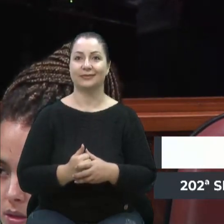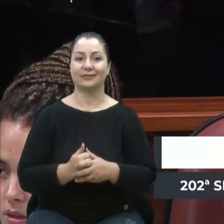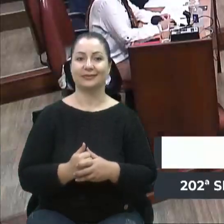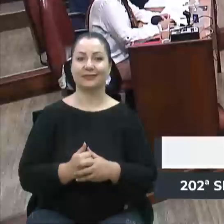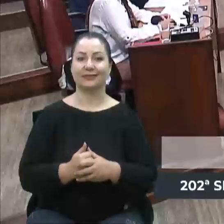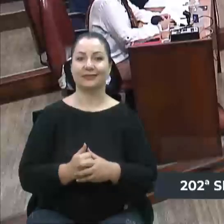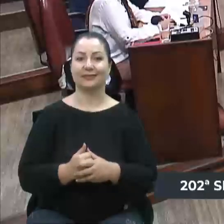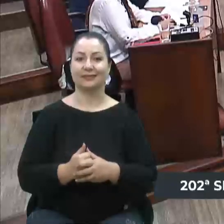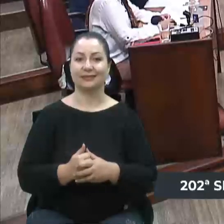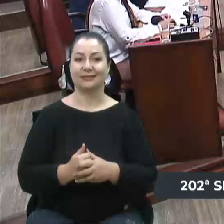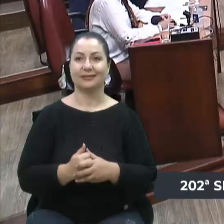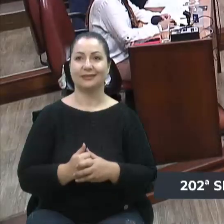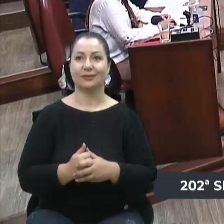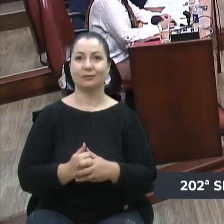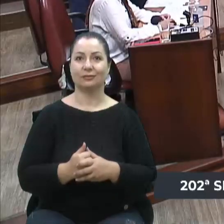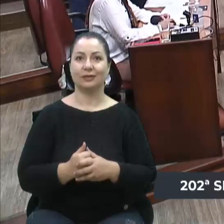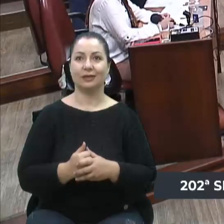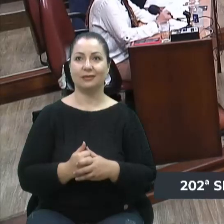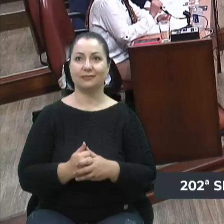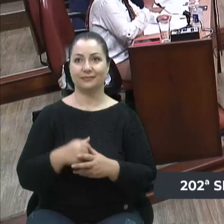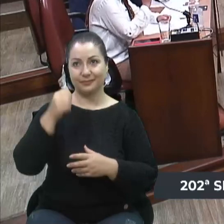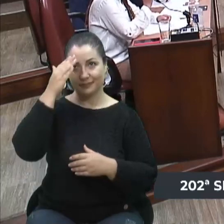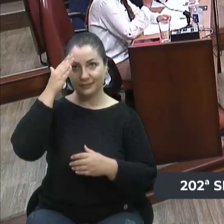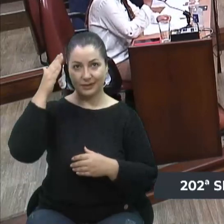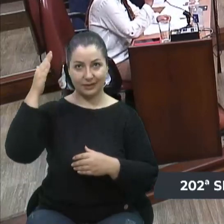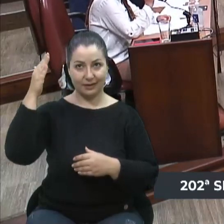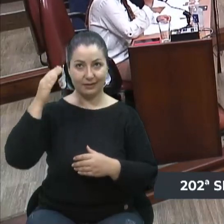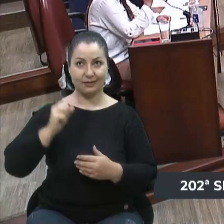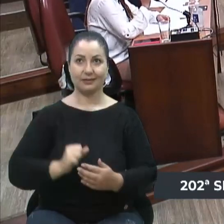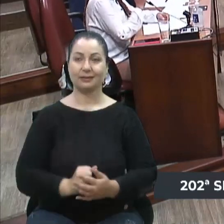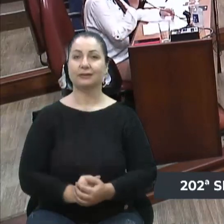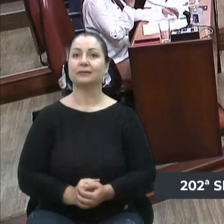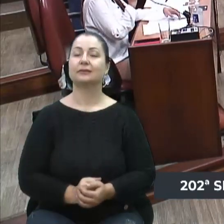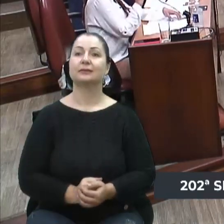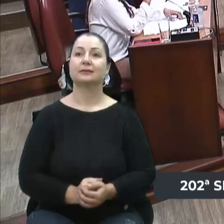senhora presidenta. Obrigada. Essa é a palavra. Vereadora Estela.